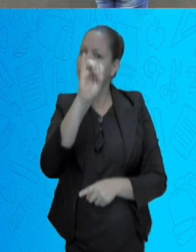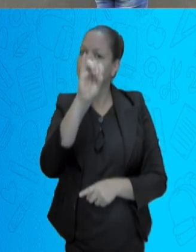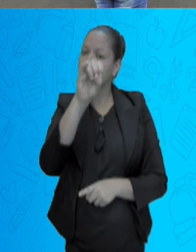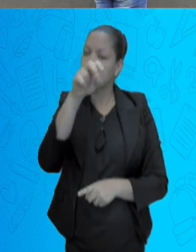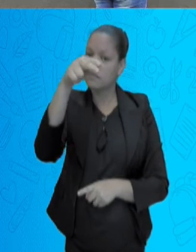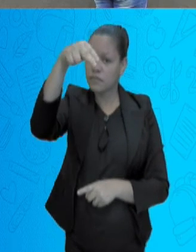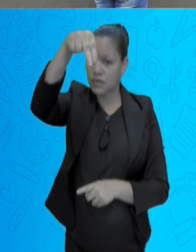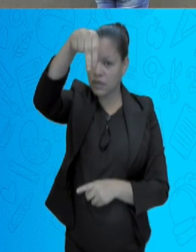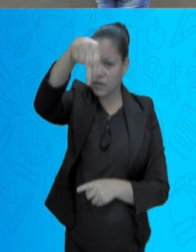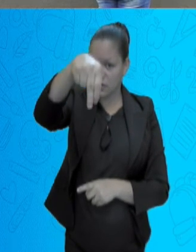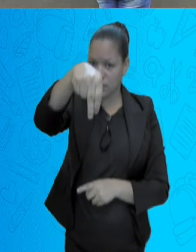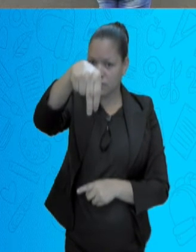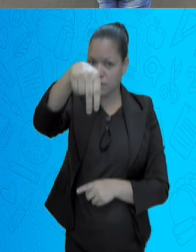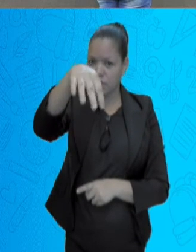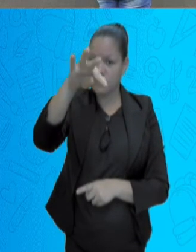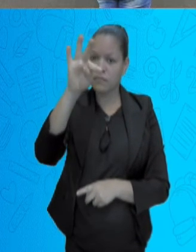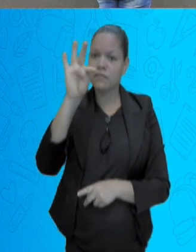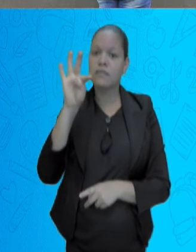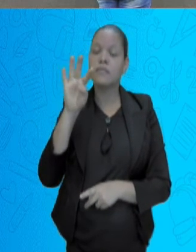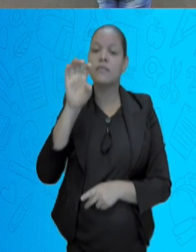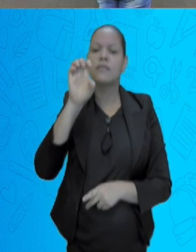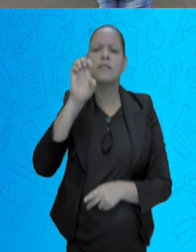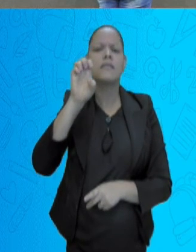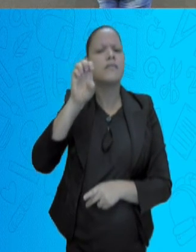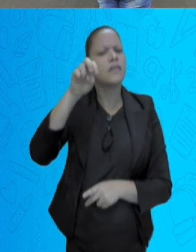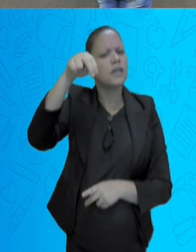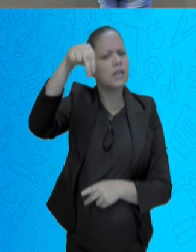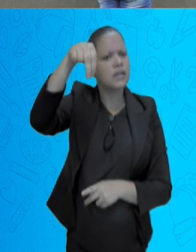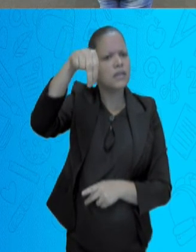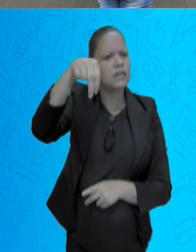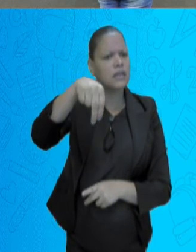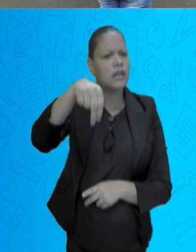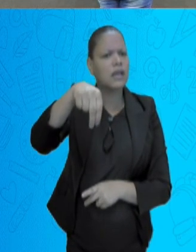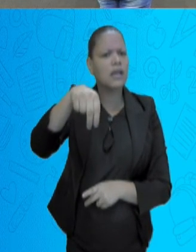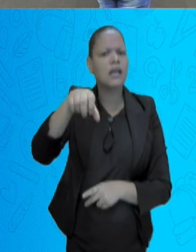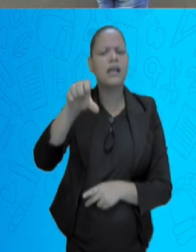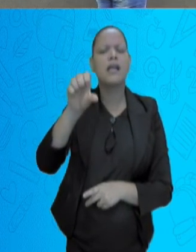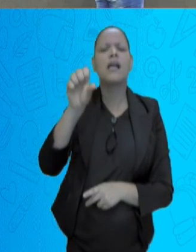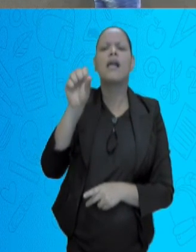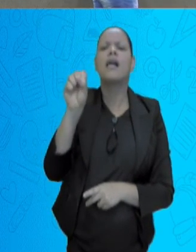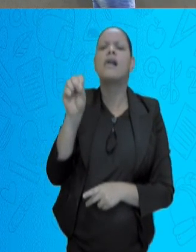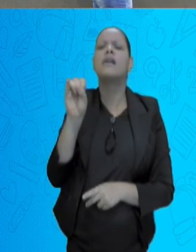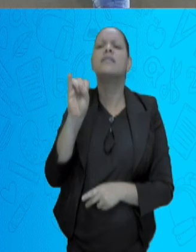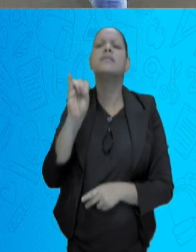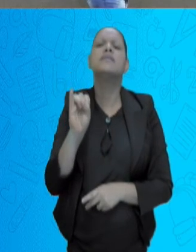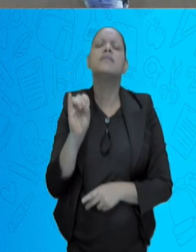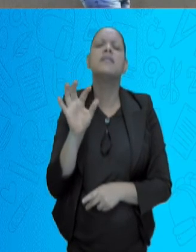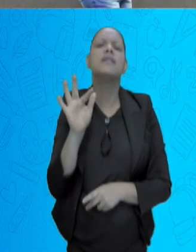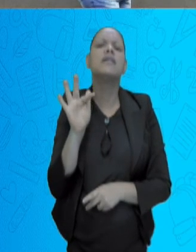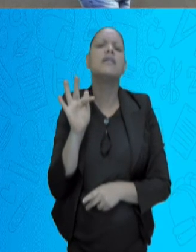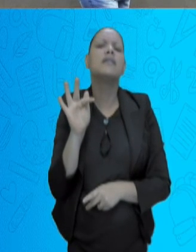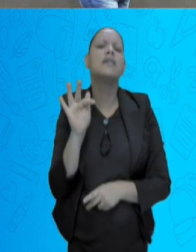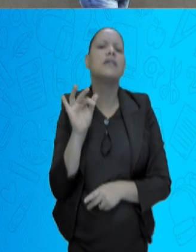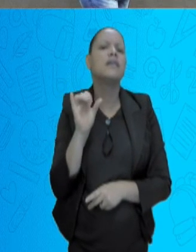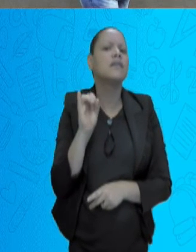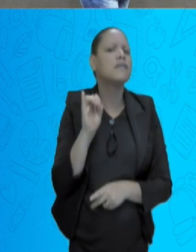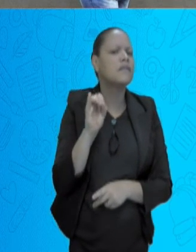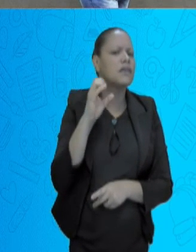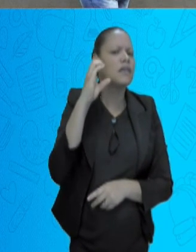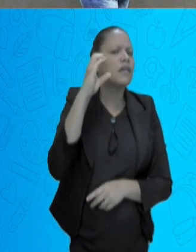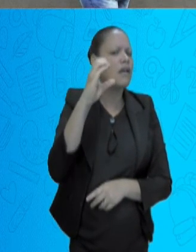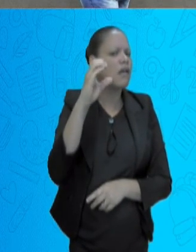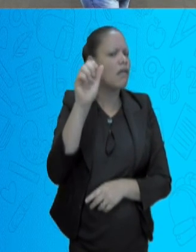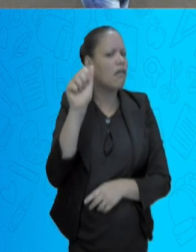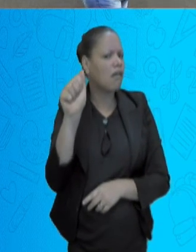aqui, um T. Eu vou usar o quê? O N. E aqui eu tenho um S. O S está dentro da regra P